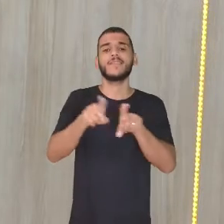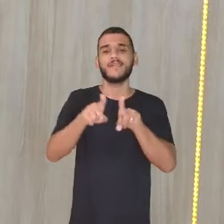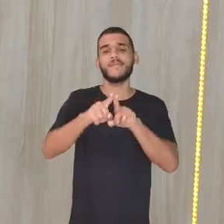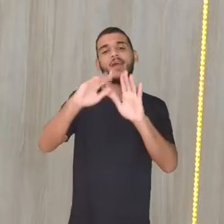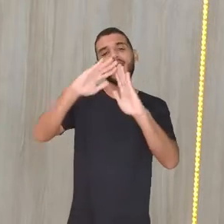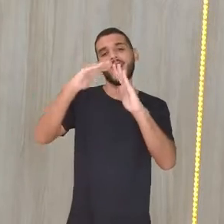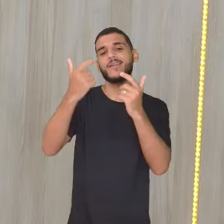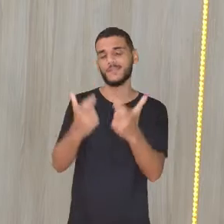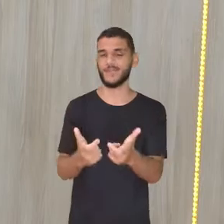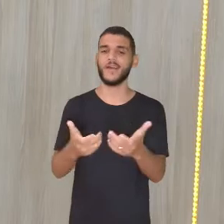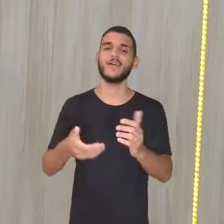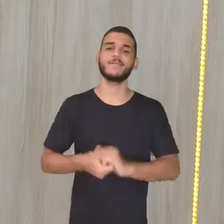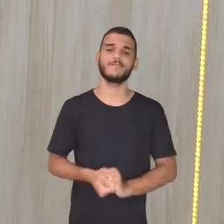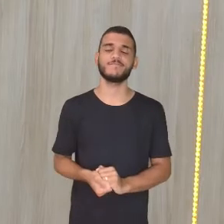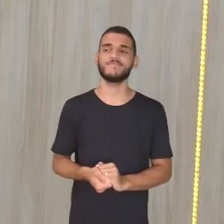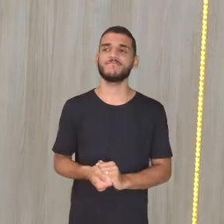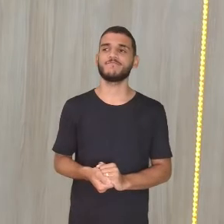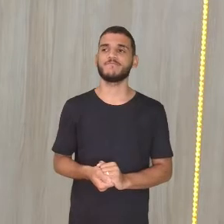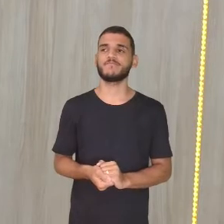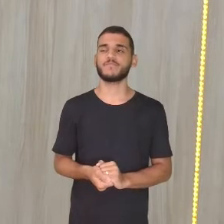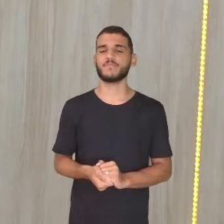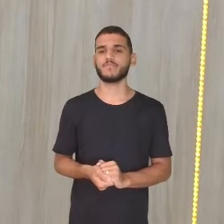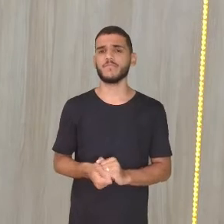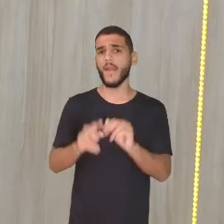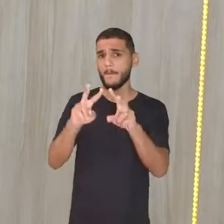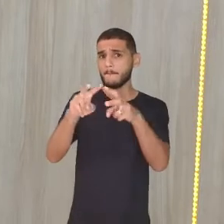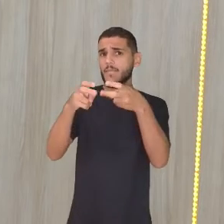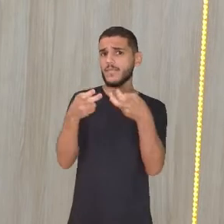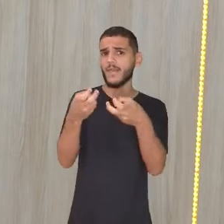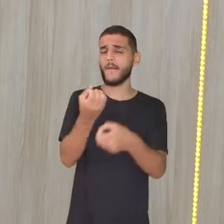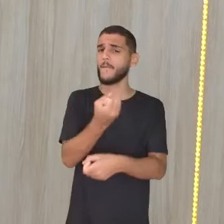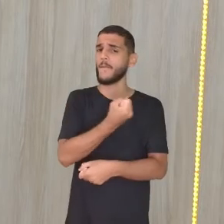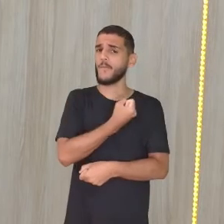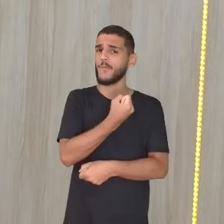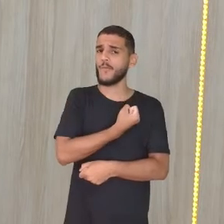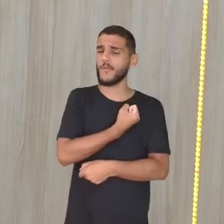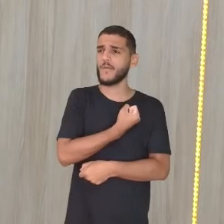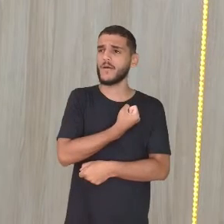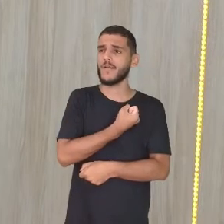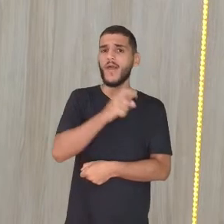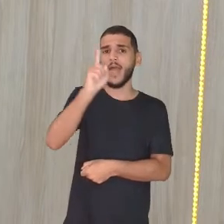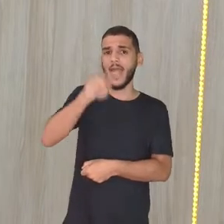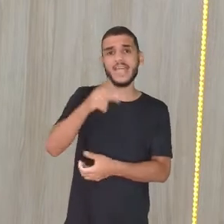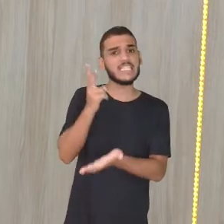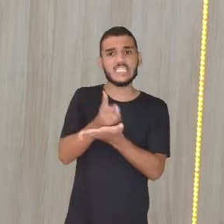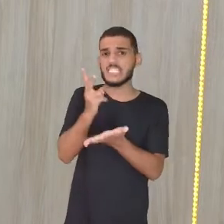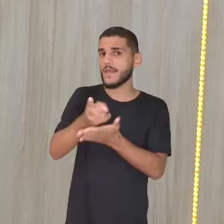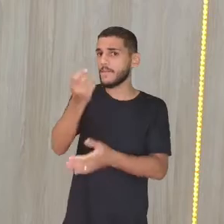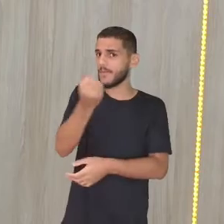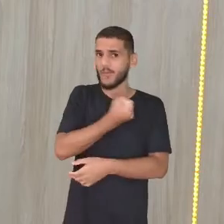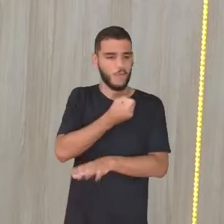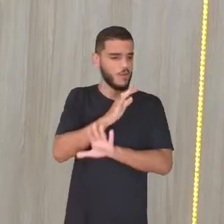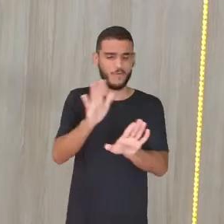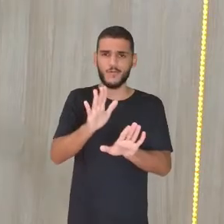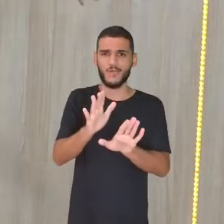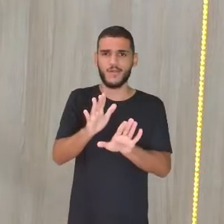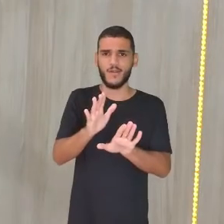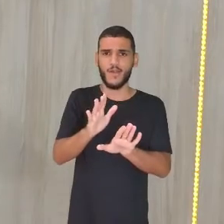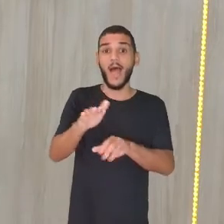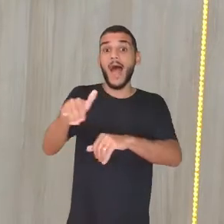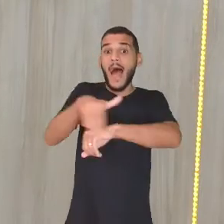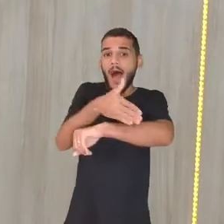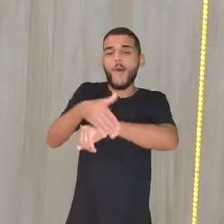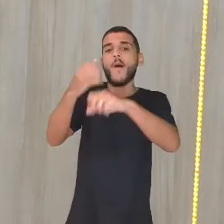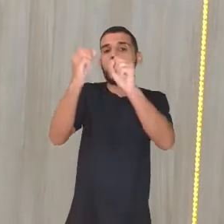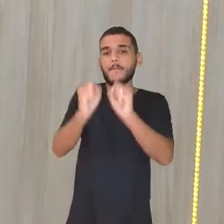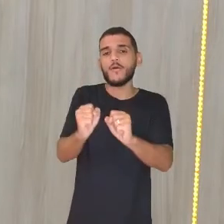de endereço. Note que, código, né? note que o número, né? O número é sempre número, né? A rua pode ser número